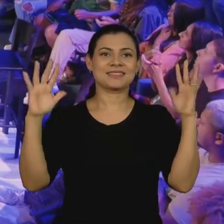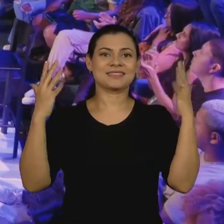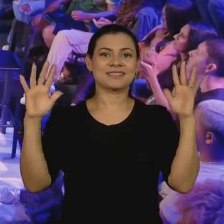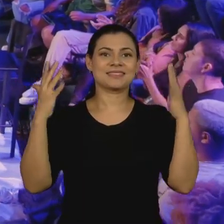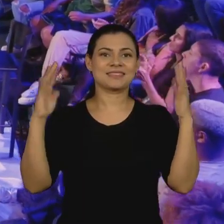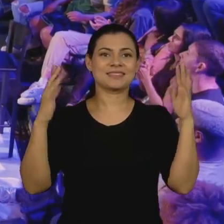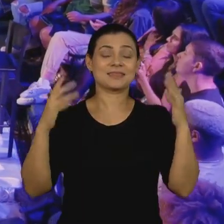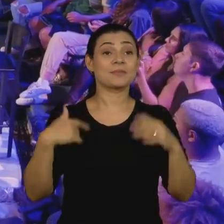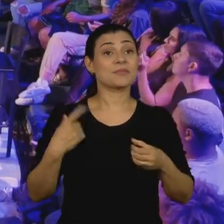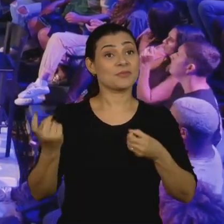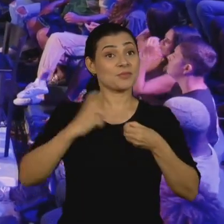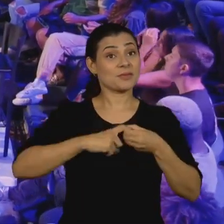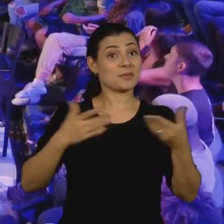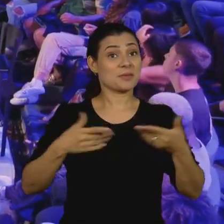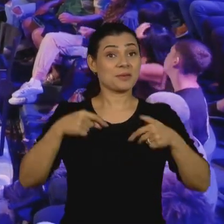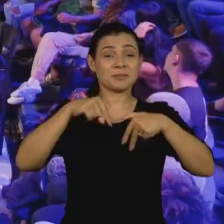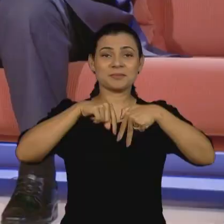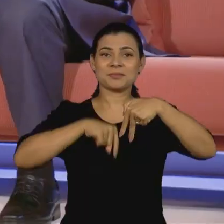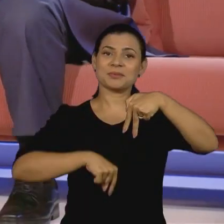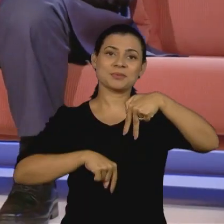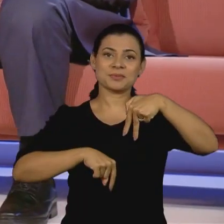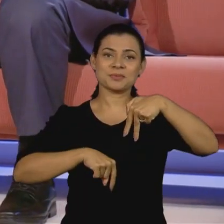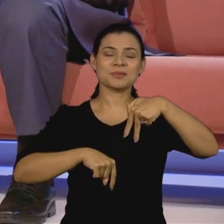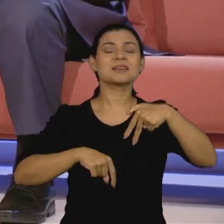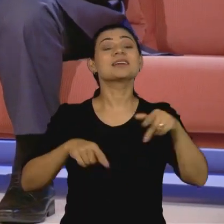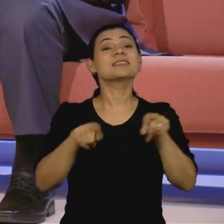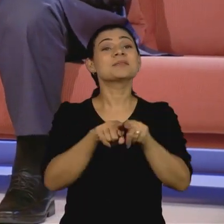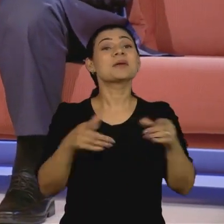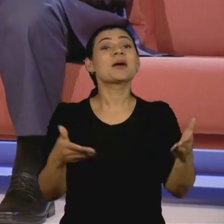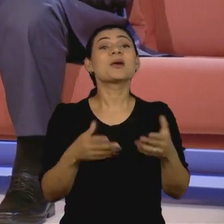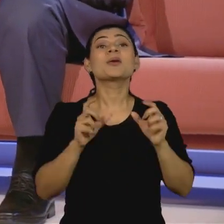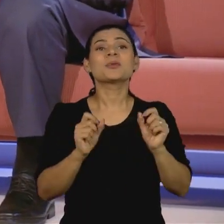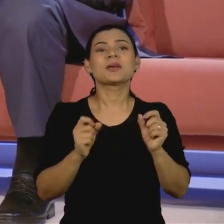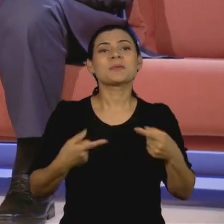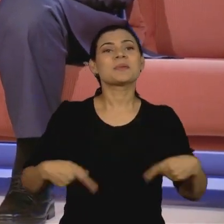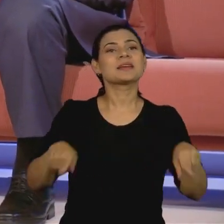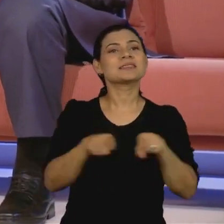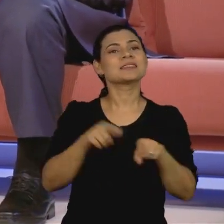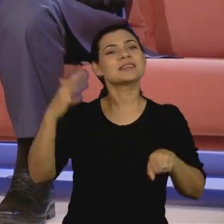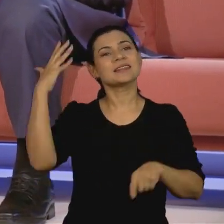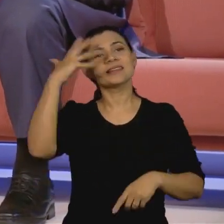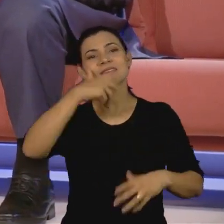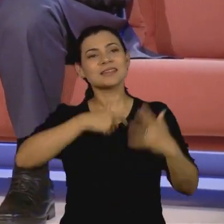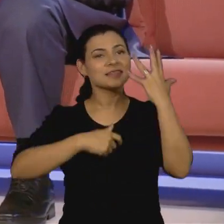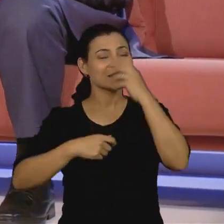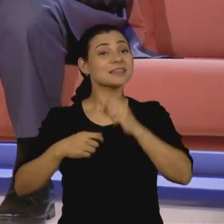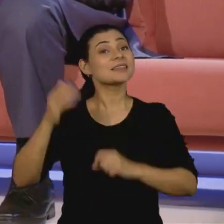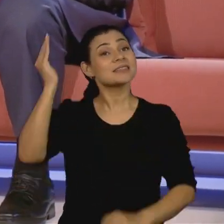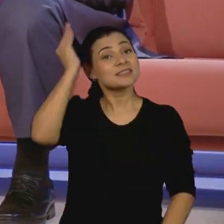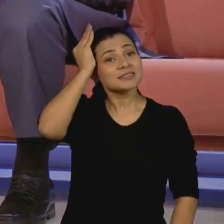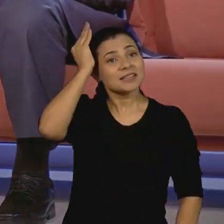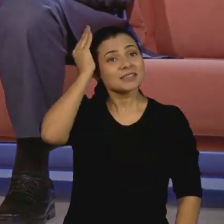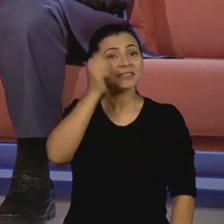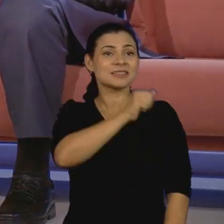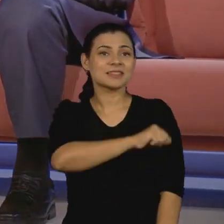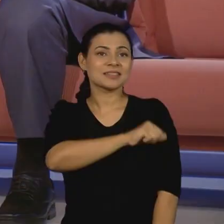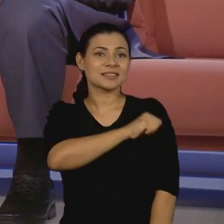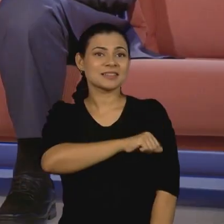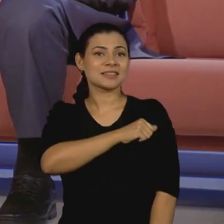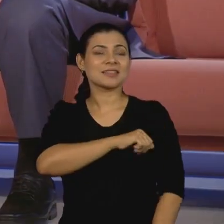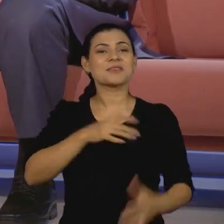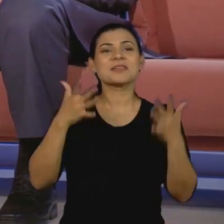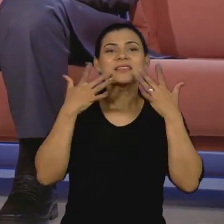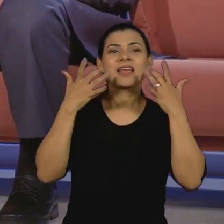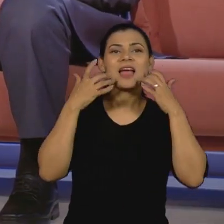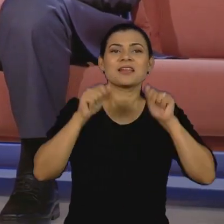Muito bem, estamos de volta aqui na Arena dos Saberes, essa parceria linda do Sesc Rio de Janeiro, nesse teatro